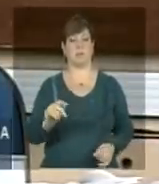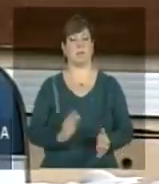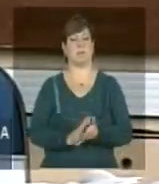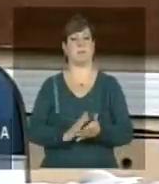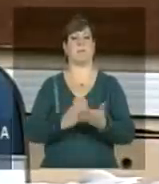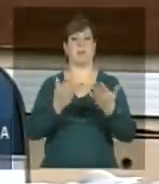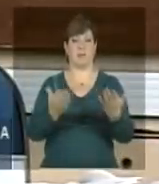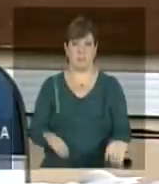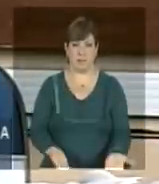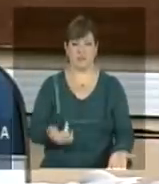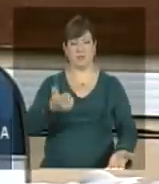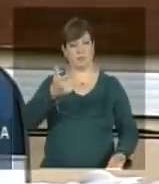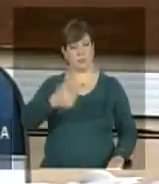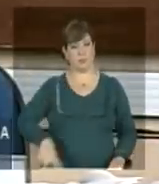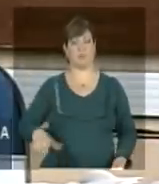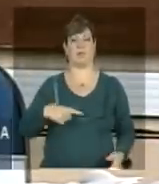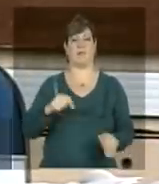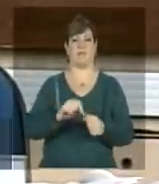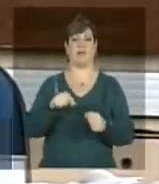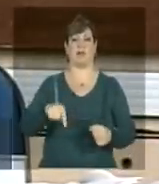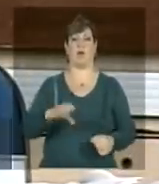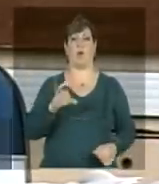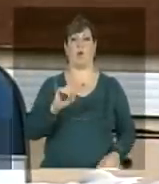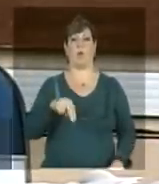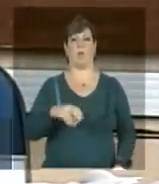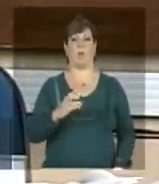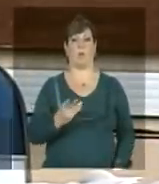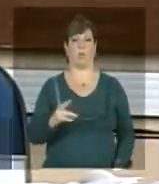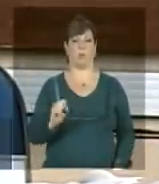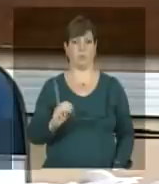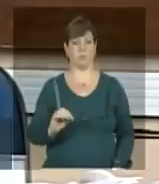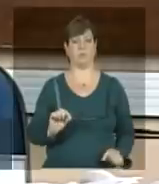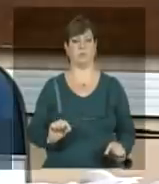parabéns por mais uma vez estar promovendo o concurso e